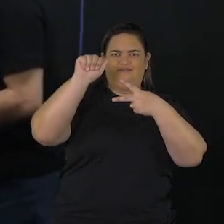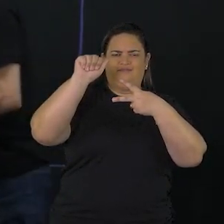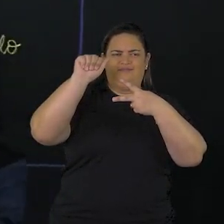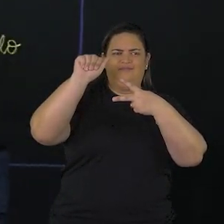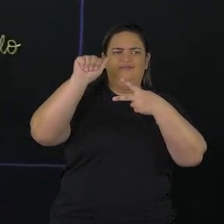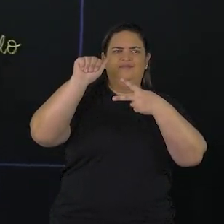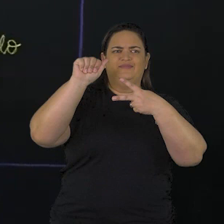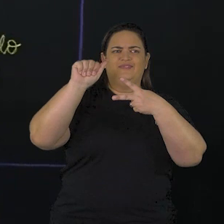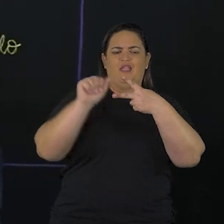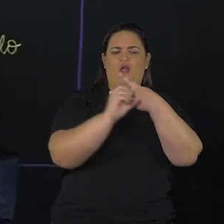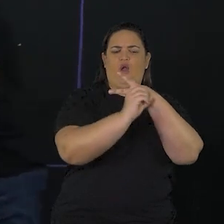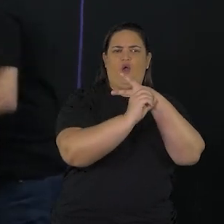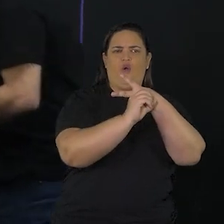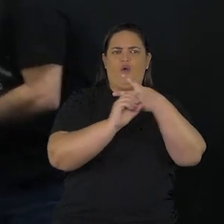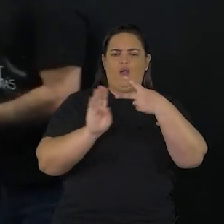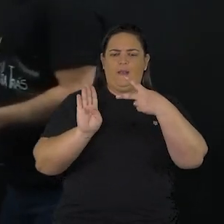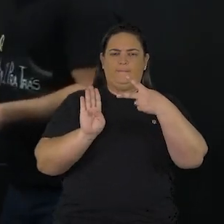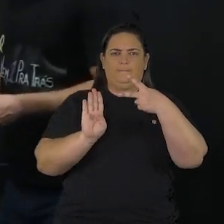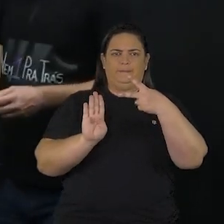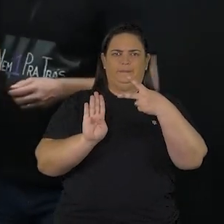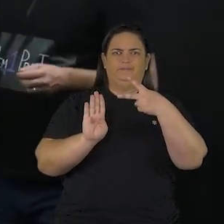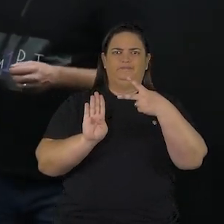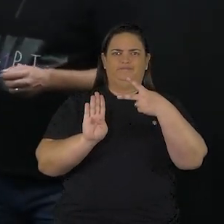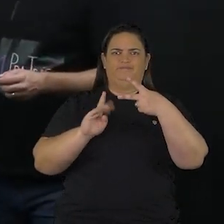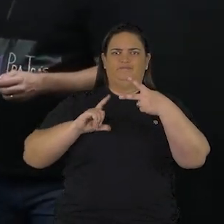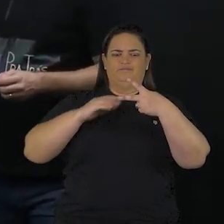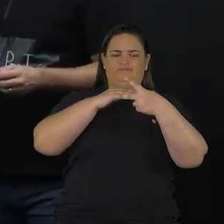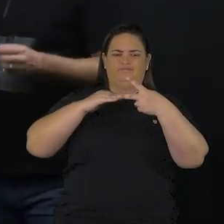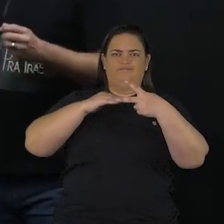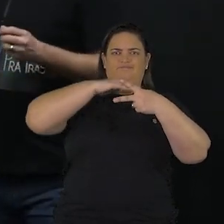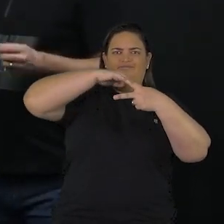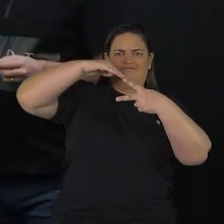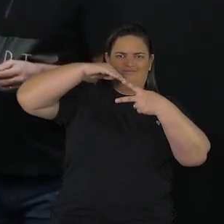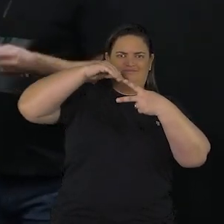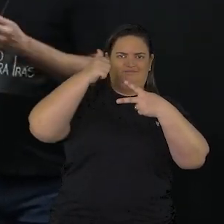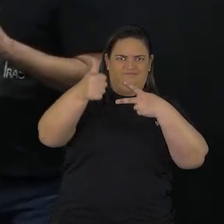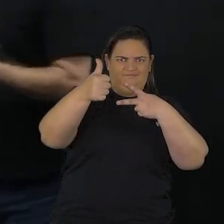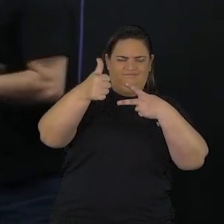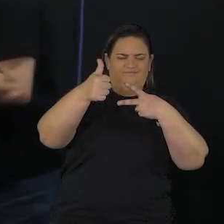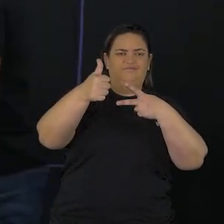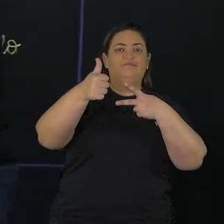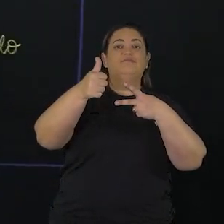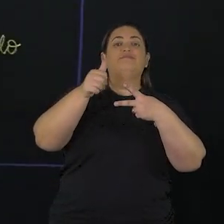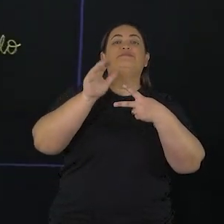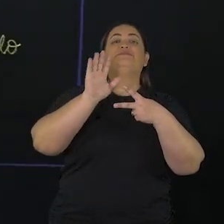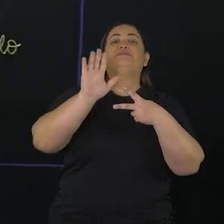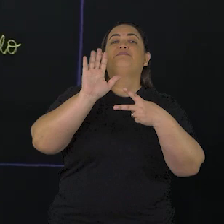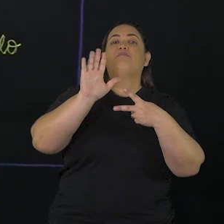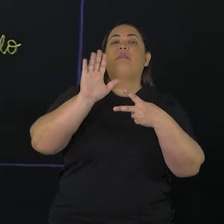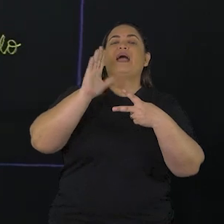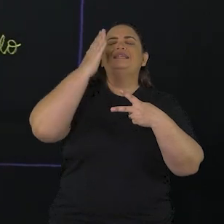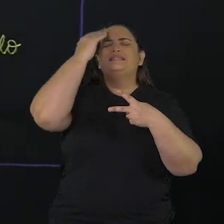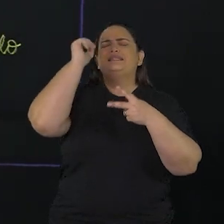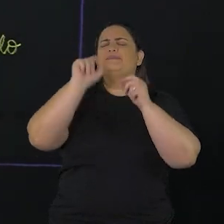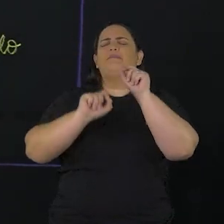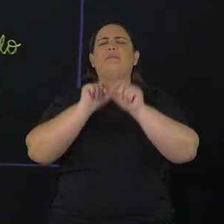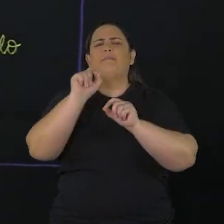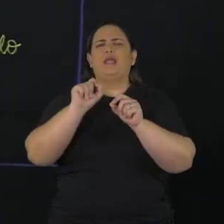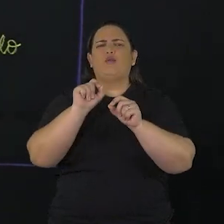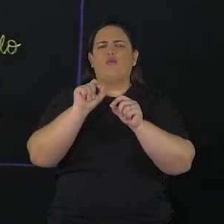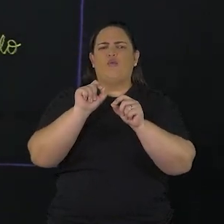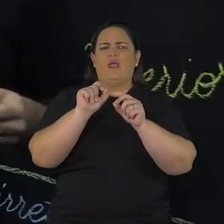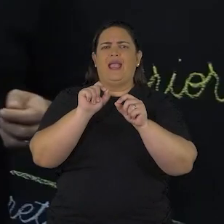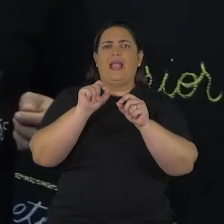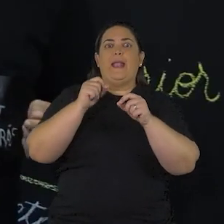de cima, e O e B, que é a semirreta aqui de baixo, beleza? Sendo que o ângulo, ele